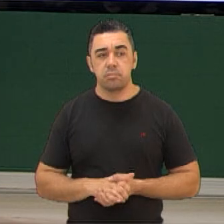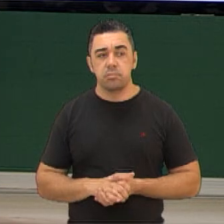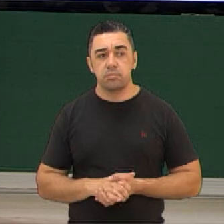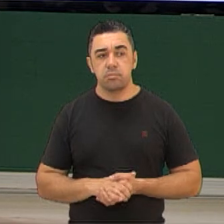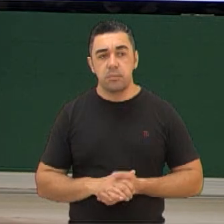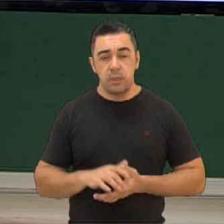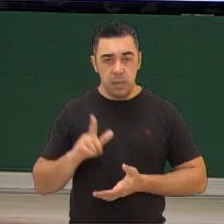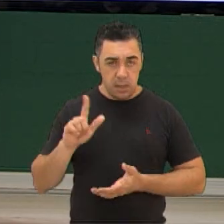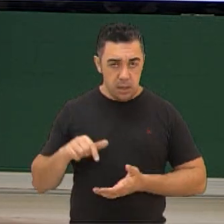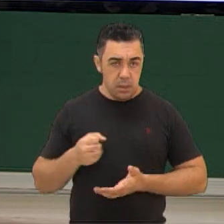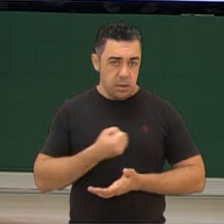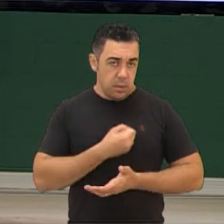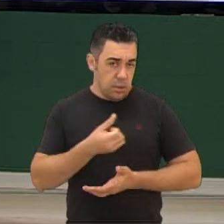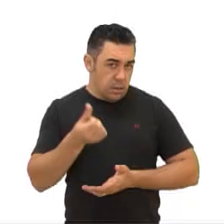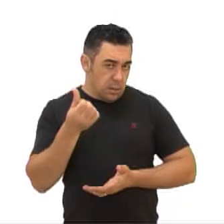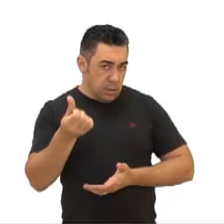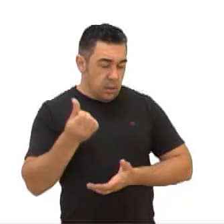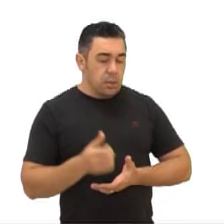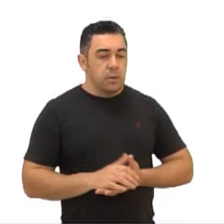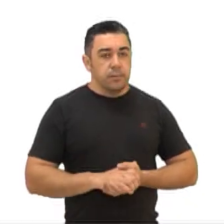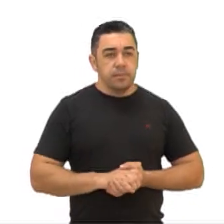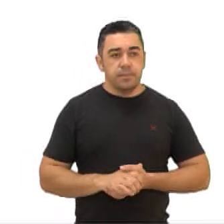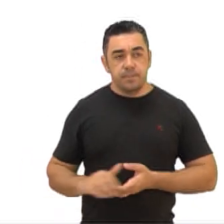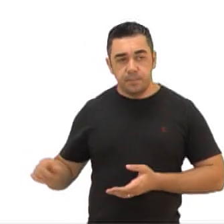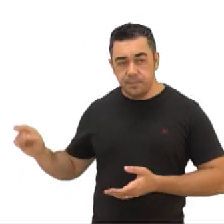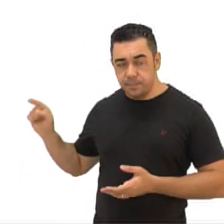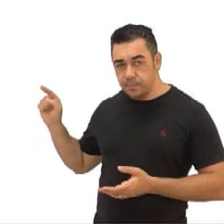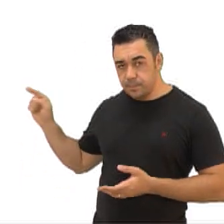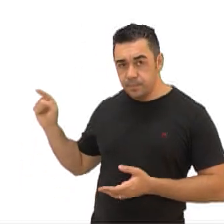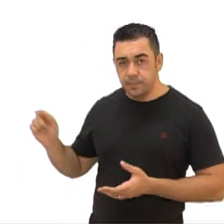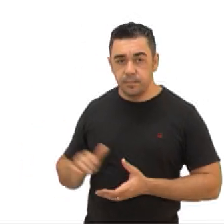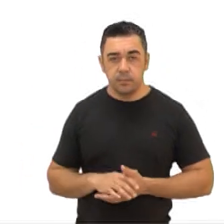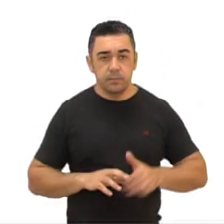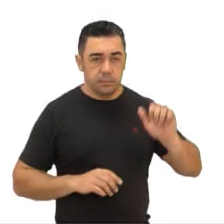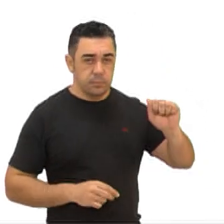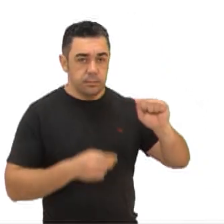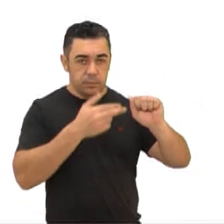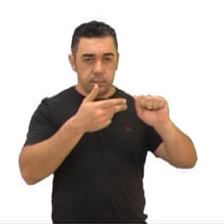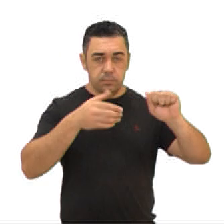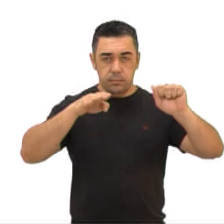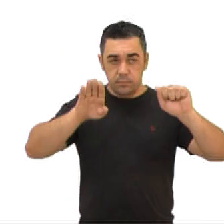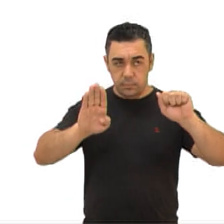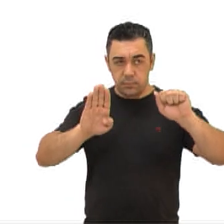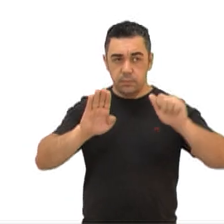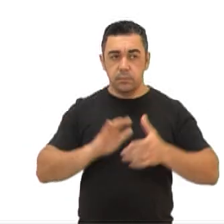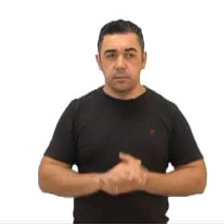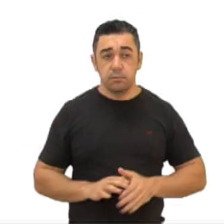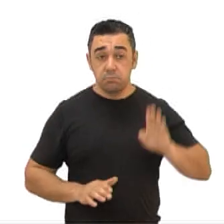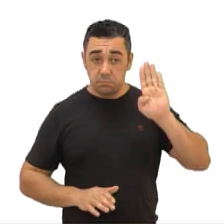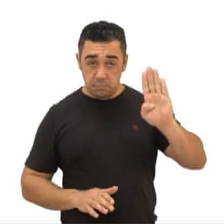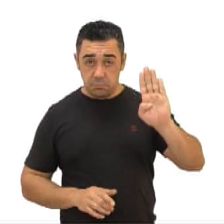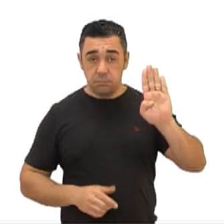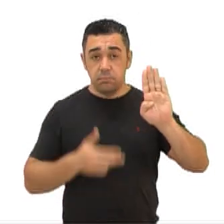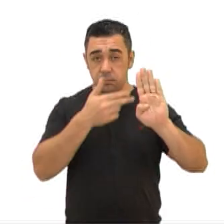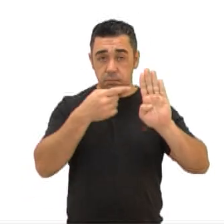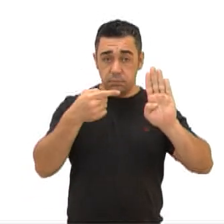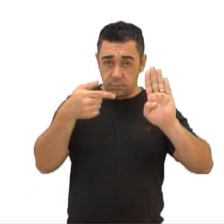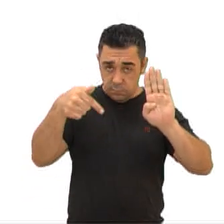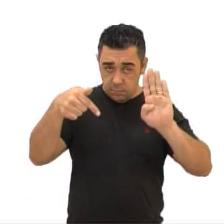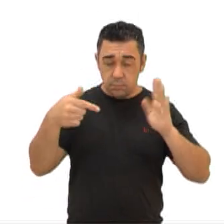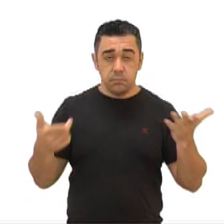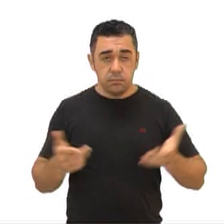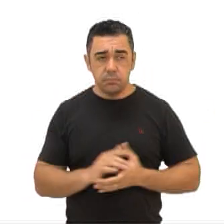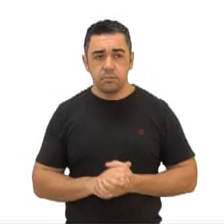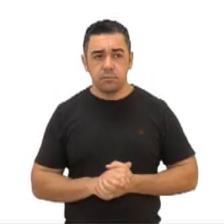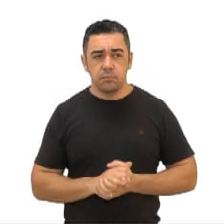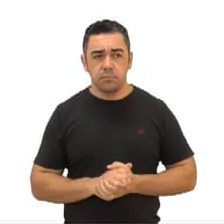No exercício 6, na lousa, está escrito A igual a B. E B igual a menos